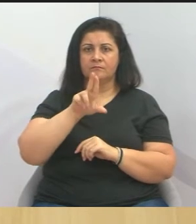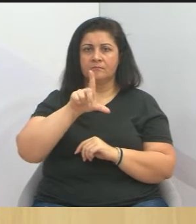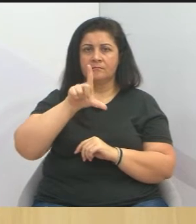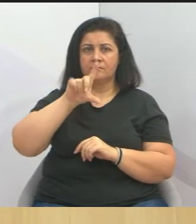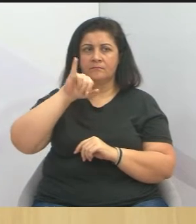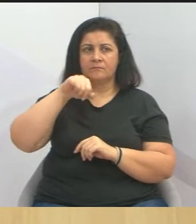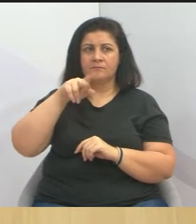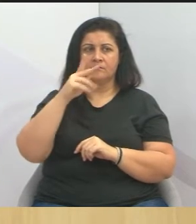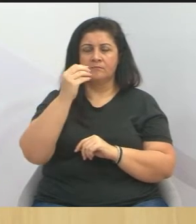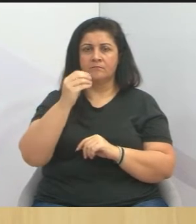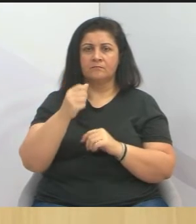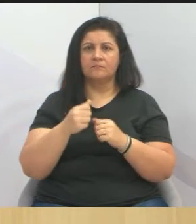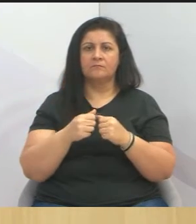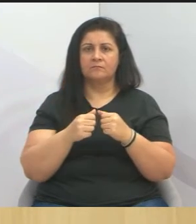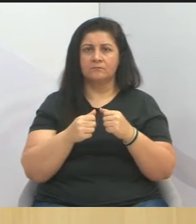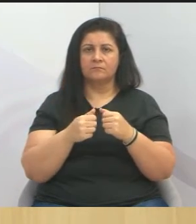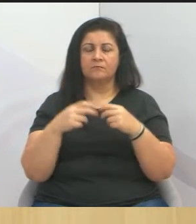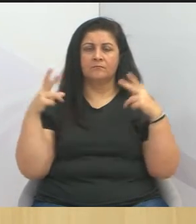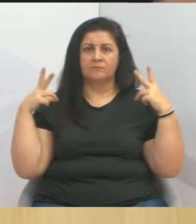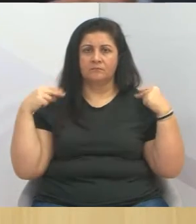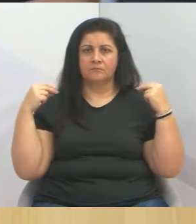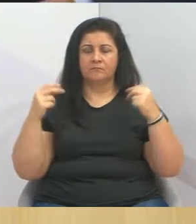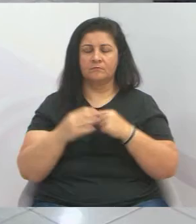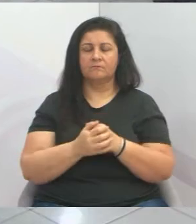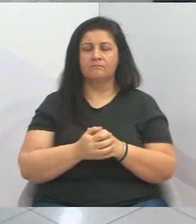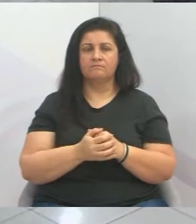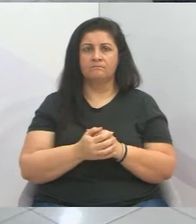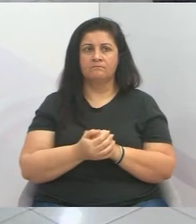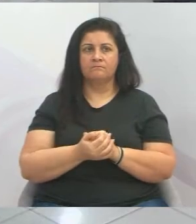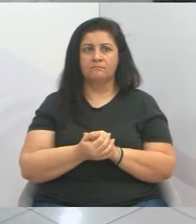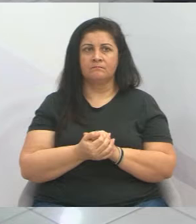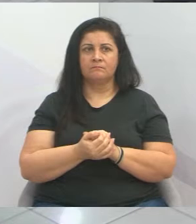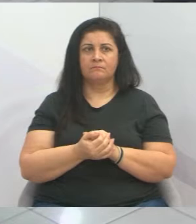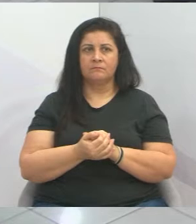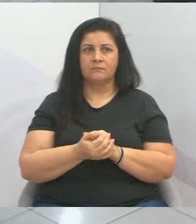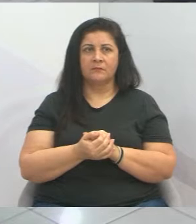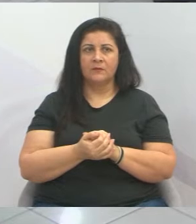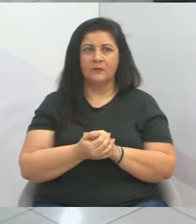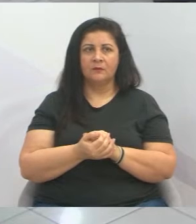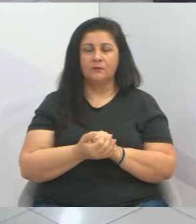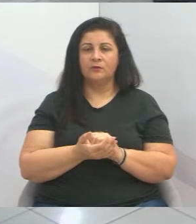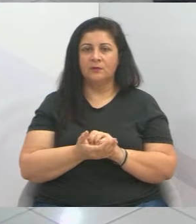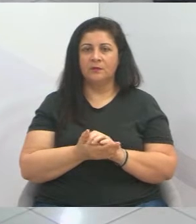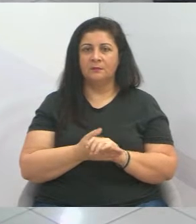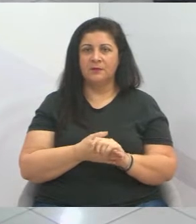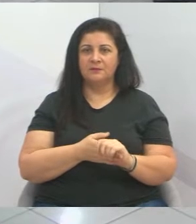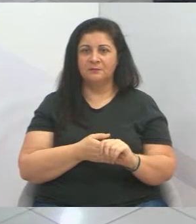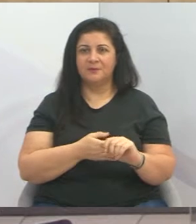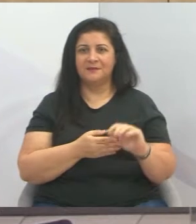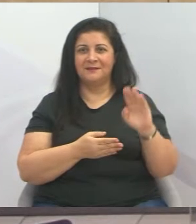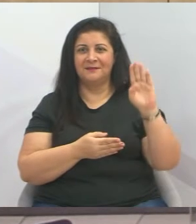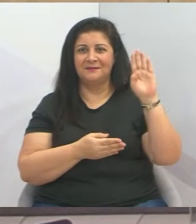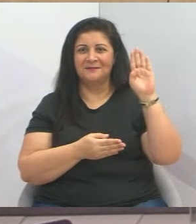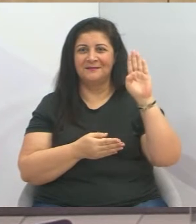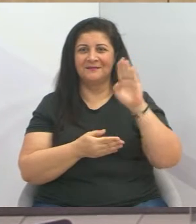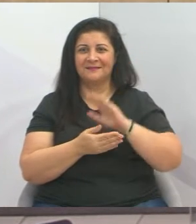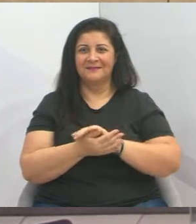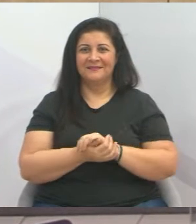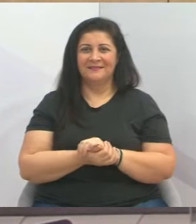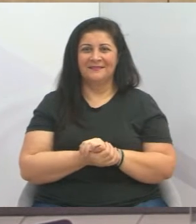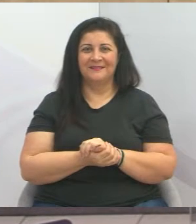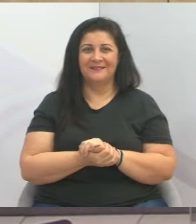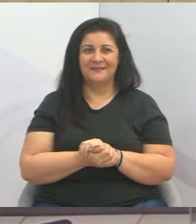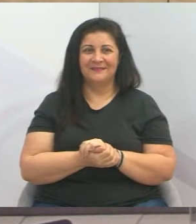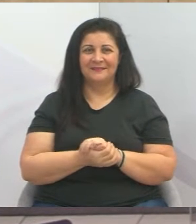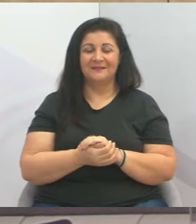dos condutores seu presente foi pedido votação seu presente tô pedindo a intermediação do nosso Deputado porque Jacareí tem